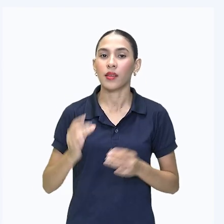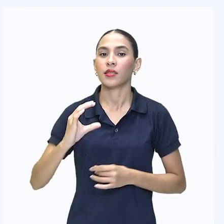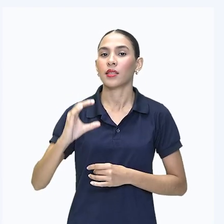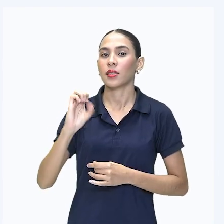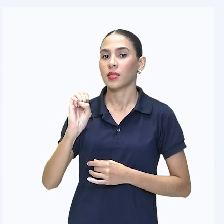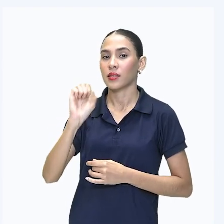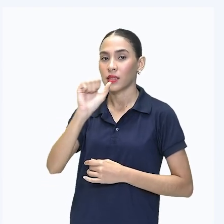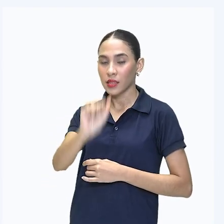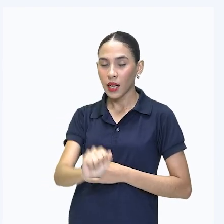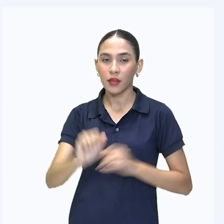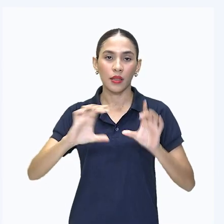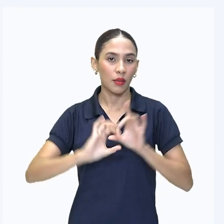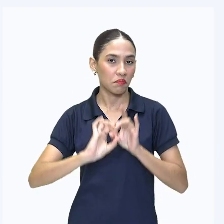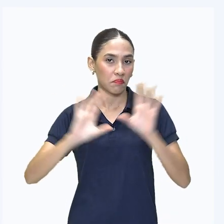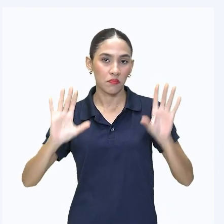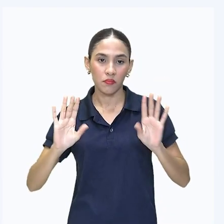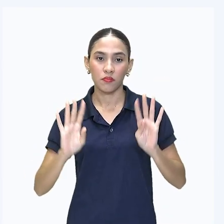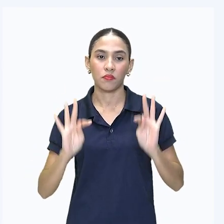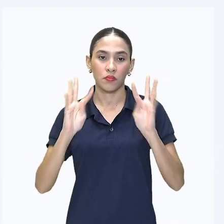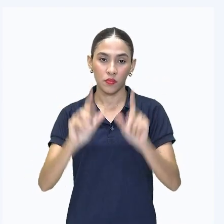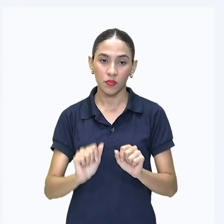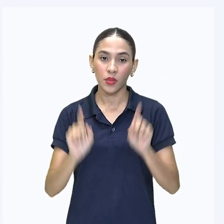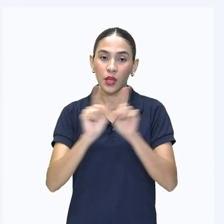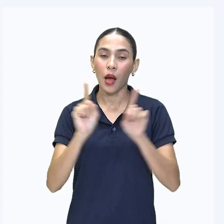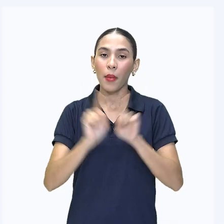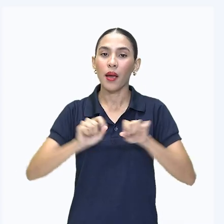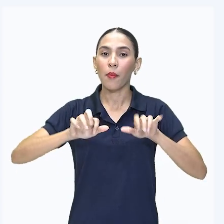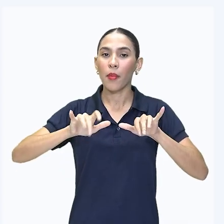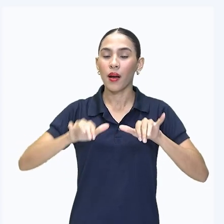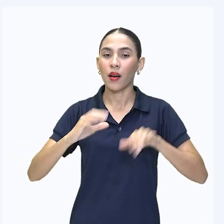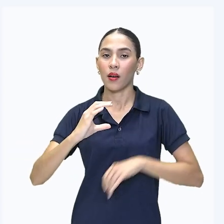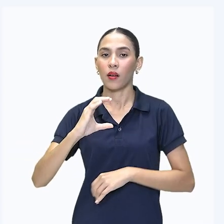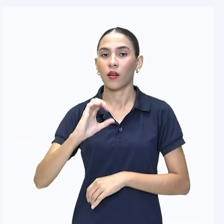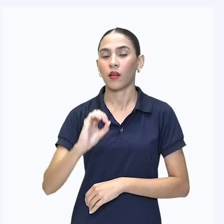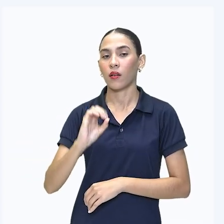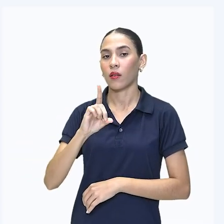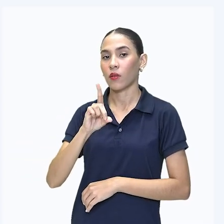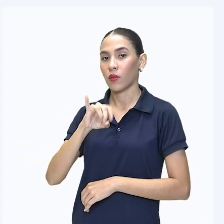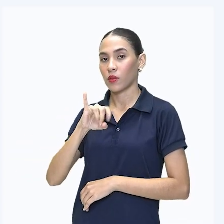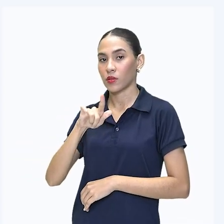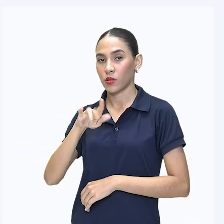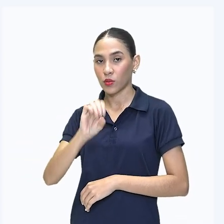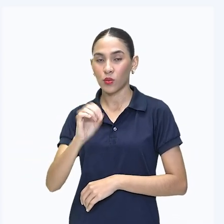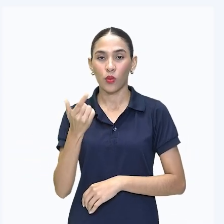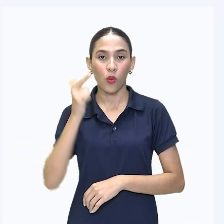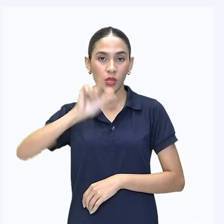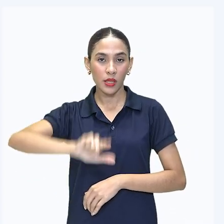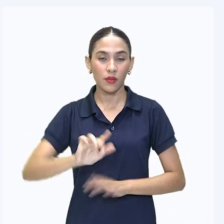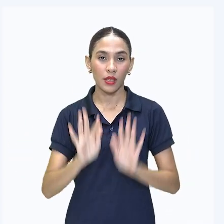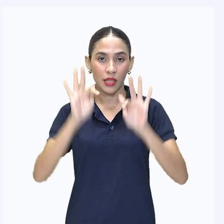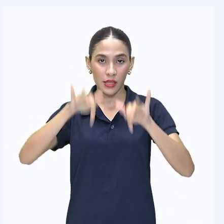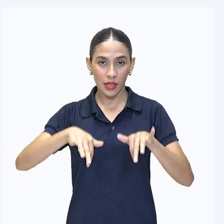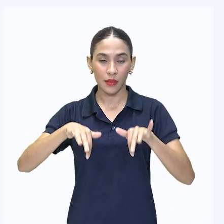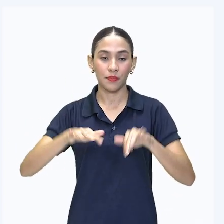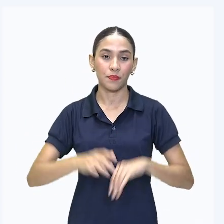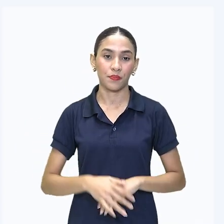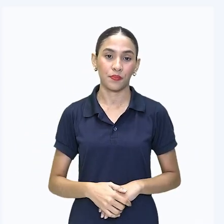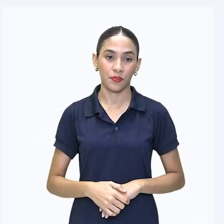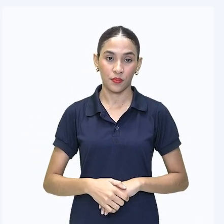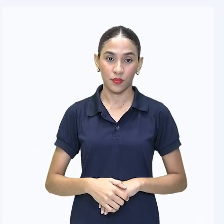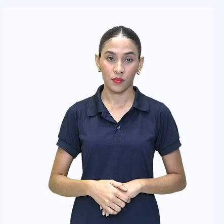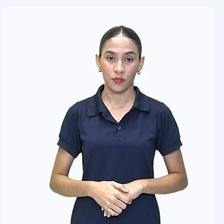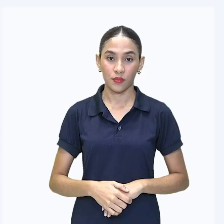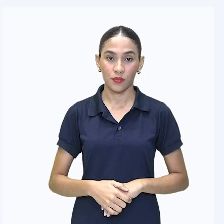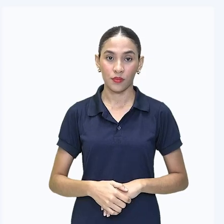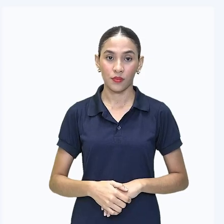que vai estar no CSA, todo disponibilizado, né? E digitar o código para poder finalizar a ação,